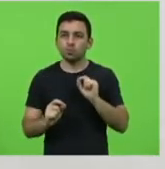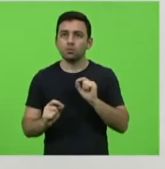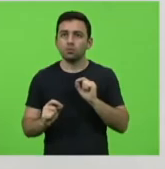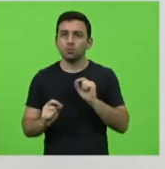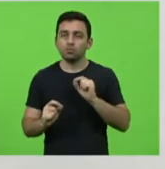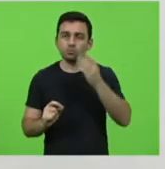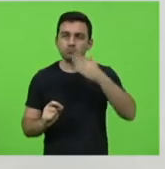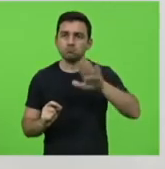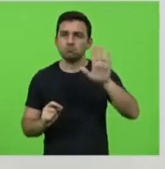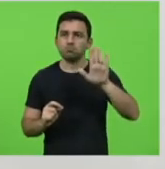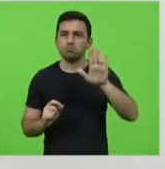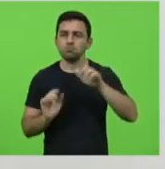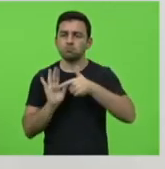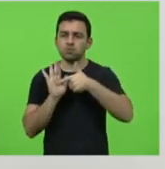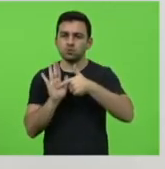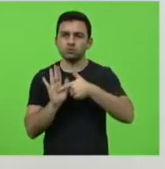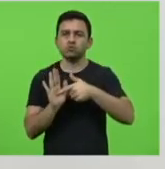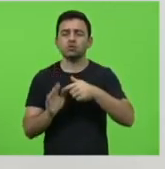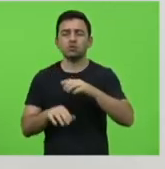de parlamentar.